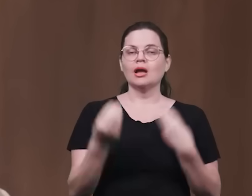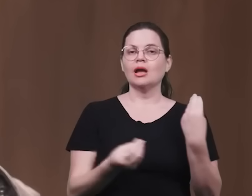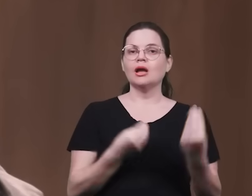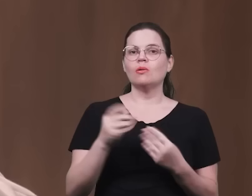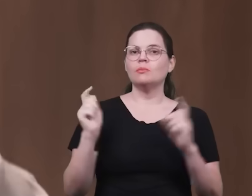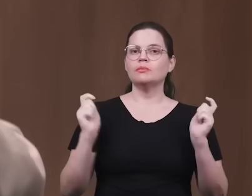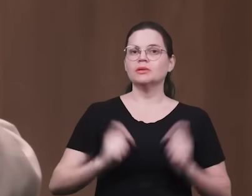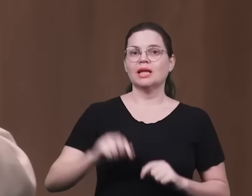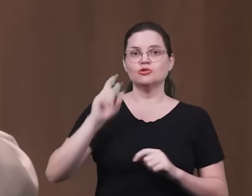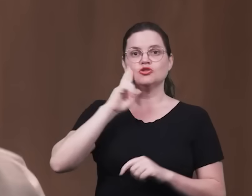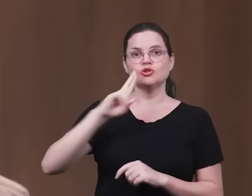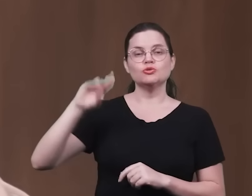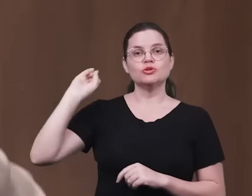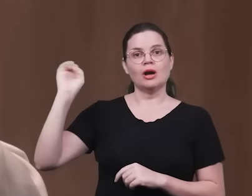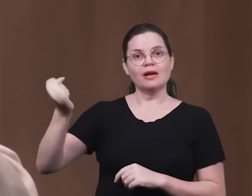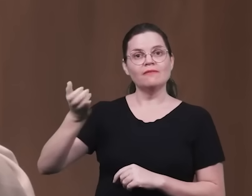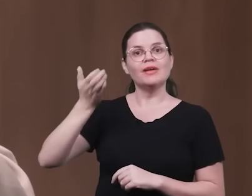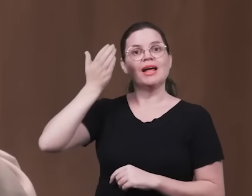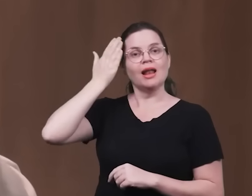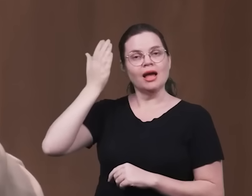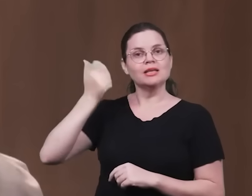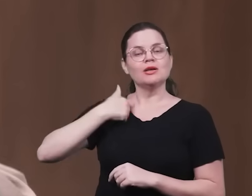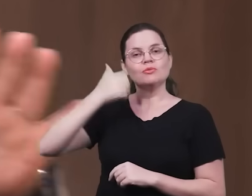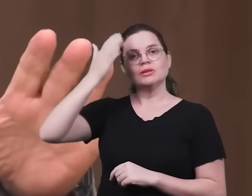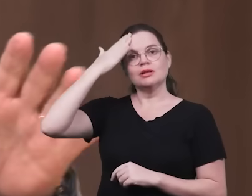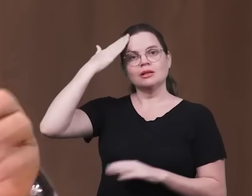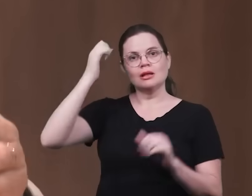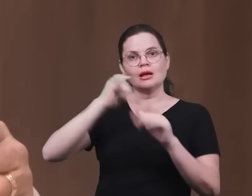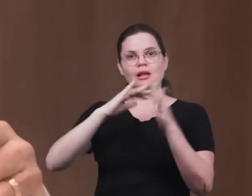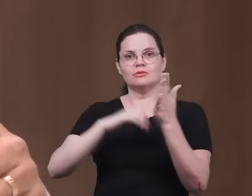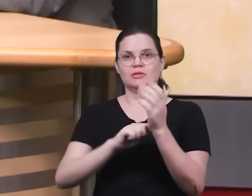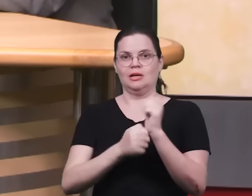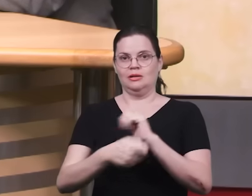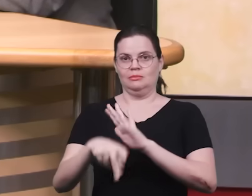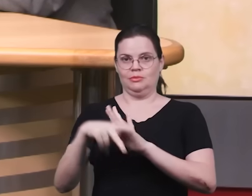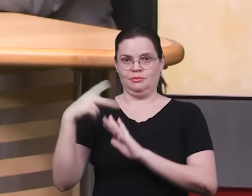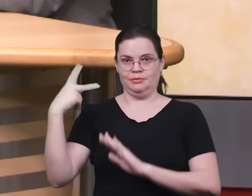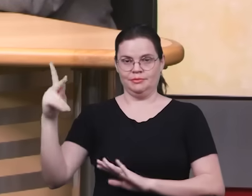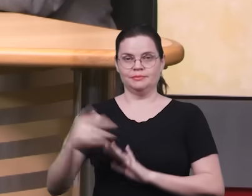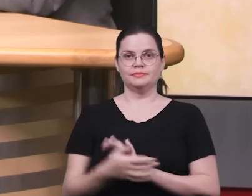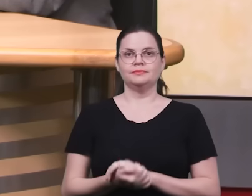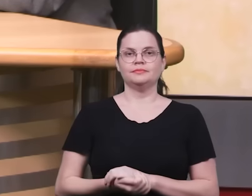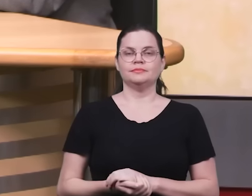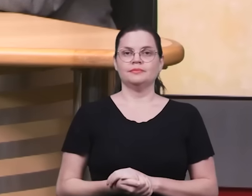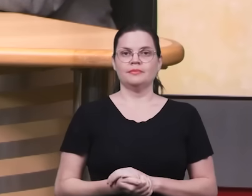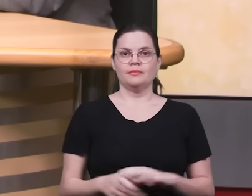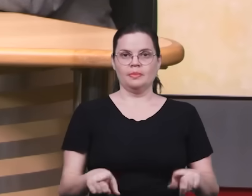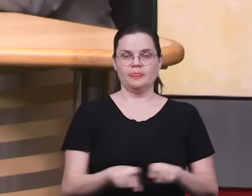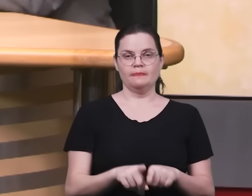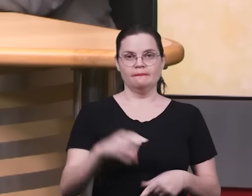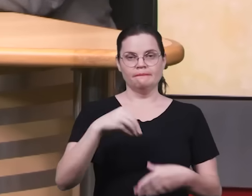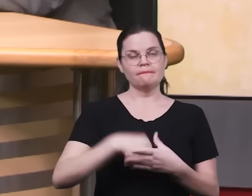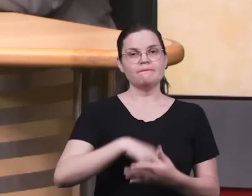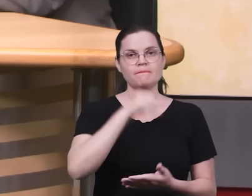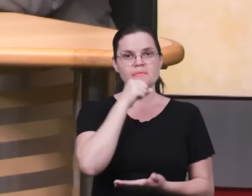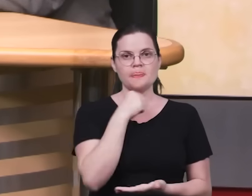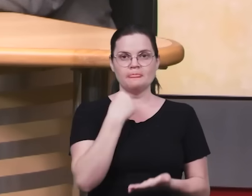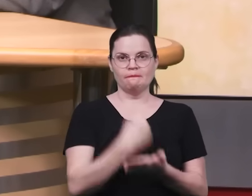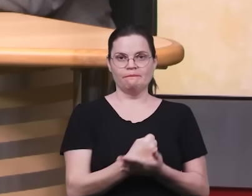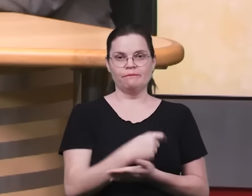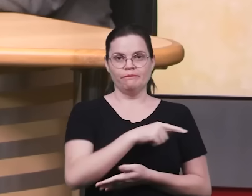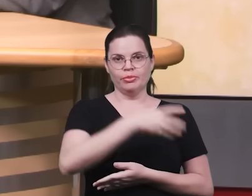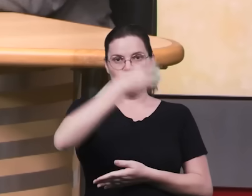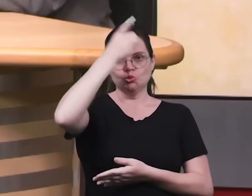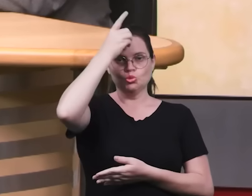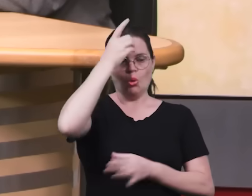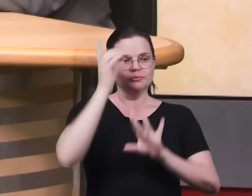forma como o Senhor dá ciência, ou seja, dá conhecimento daquilo que está oculto. Justo. No Velho Testamento, esse dom existia